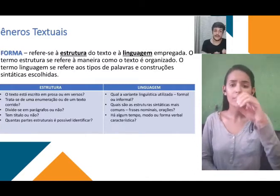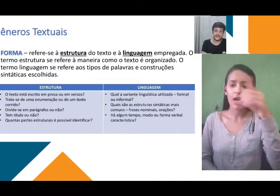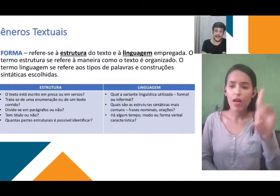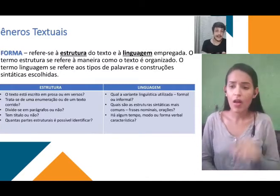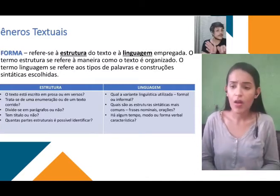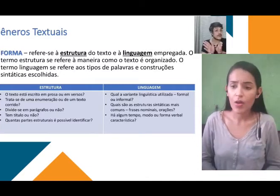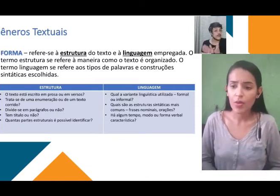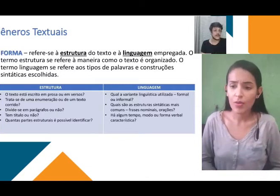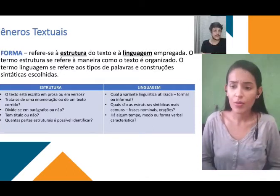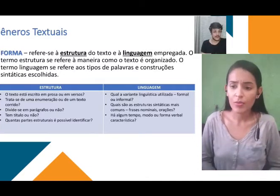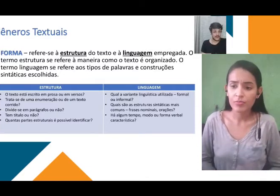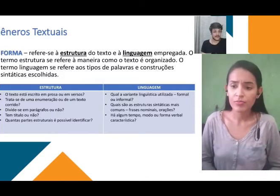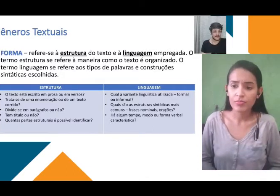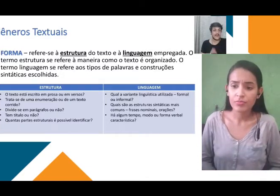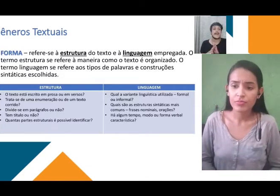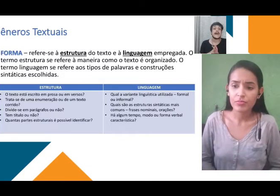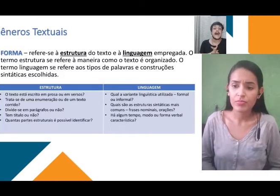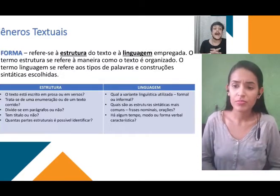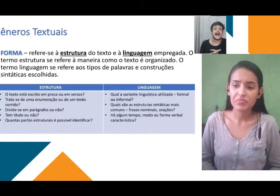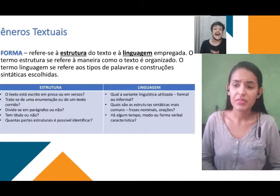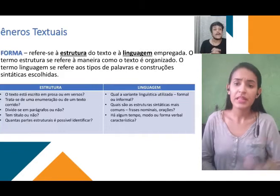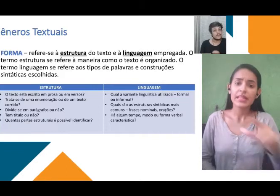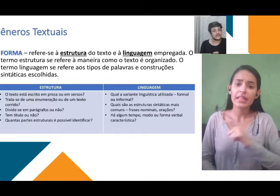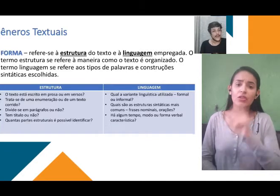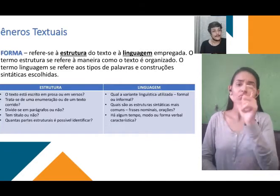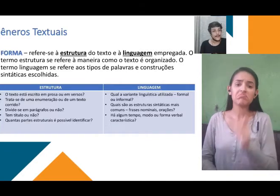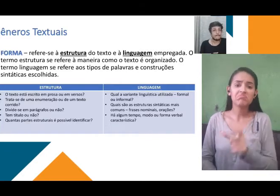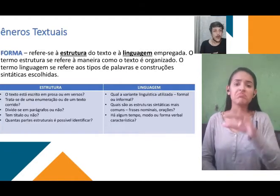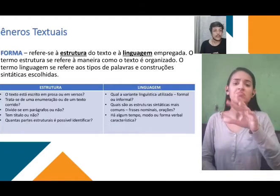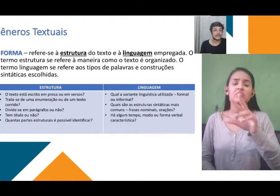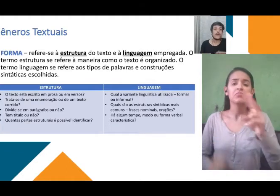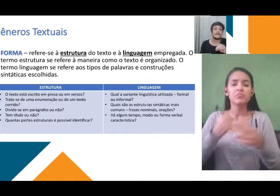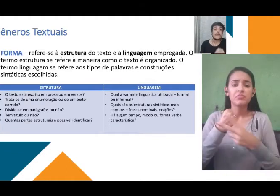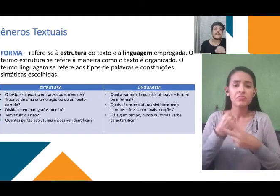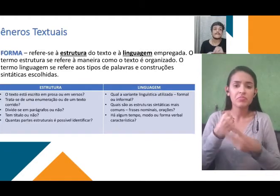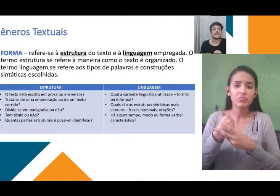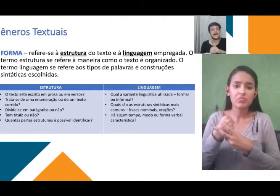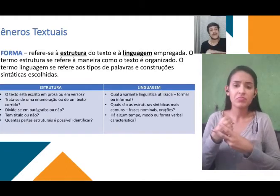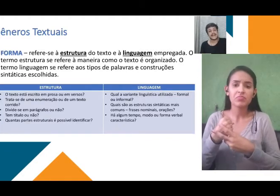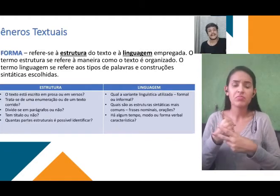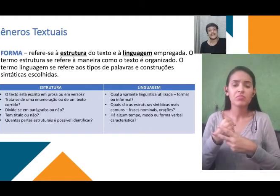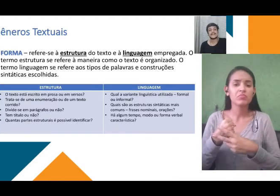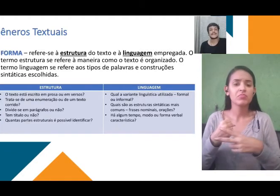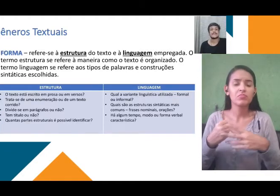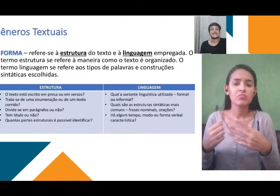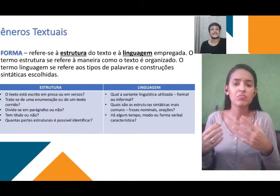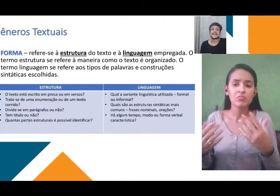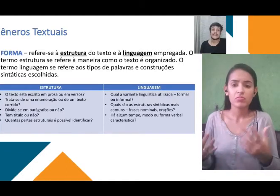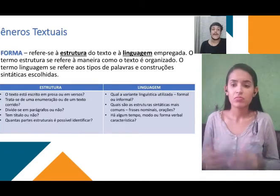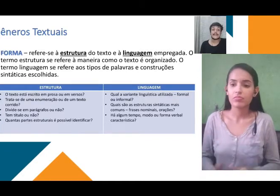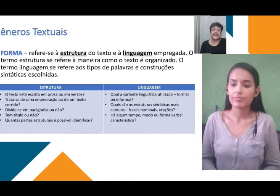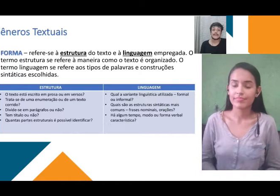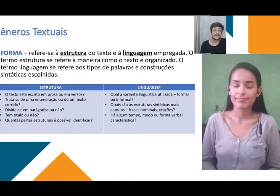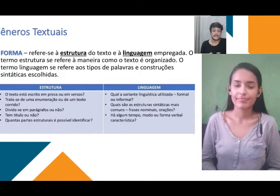Frases nominais? Orações? Há algum tempo, modo ou forma verbal característica?